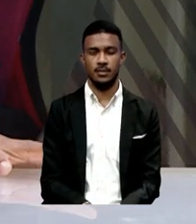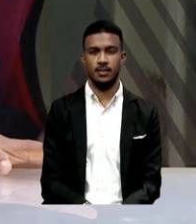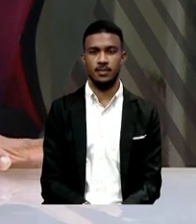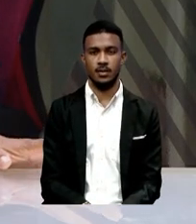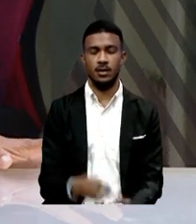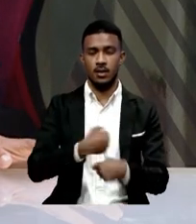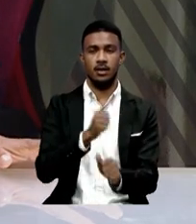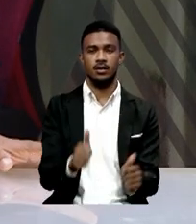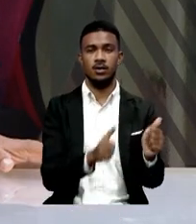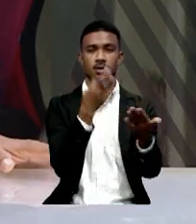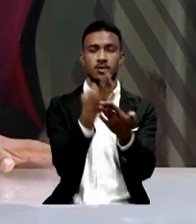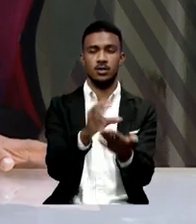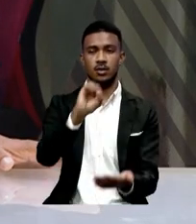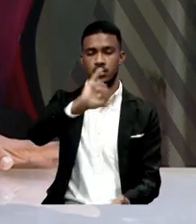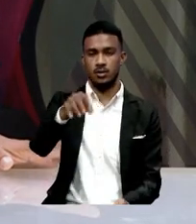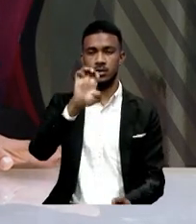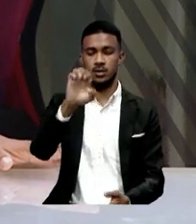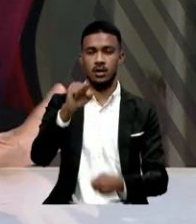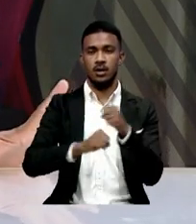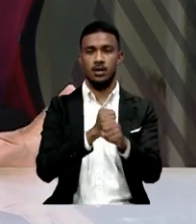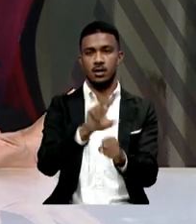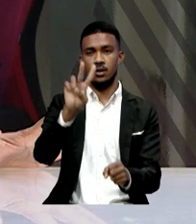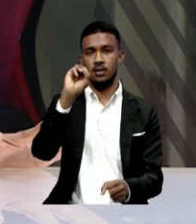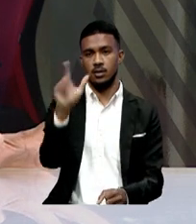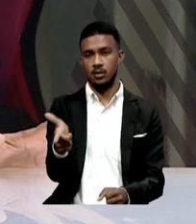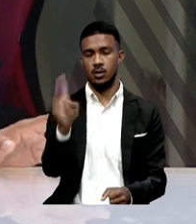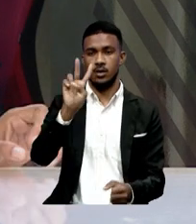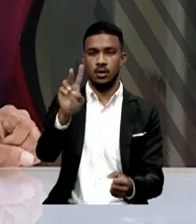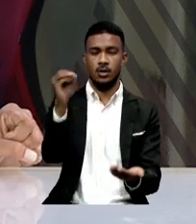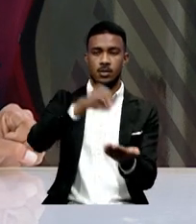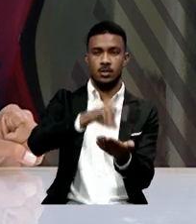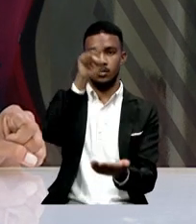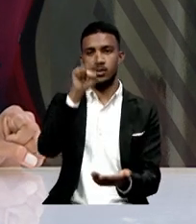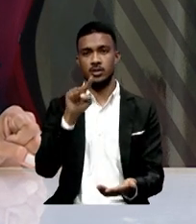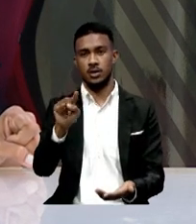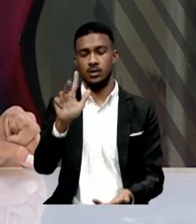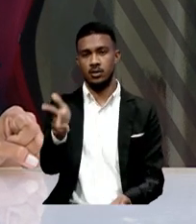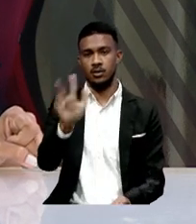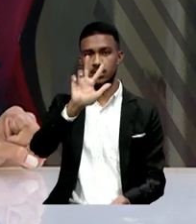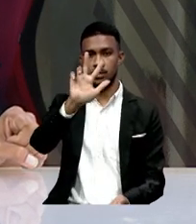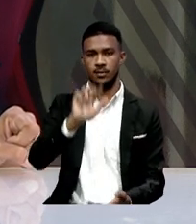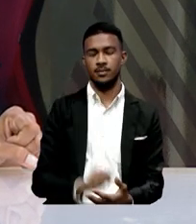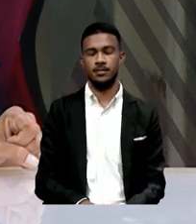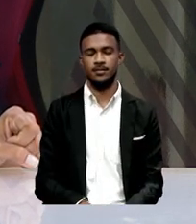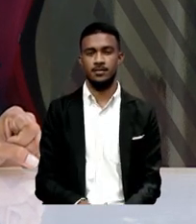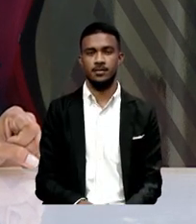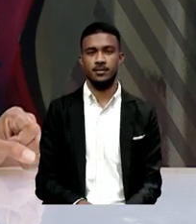Execução orçamento geral estado tinari honruaru ano loresinruo foi atinge por cento tolono loresintolo.